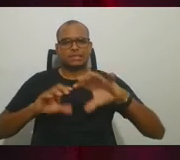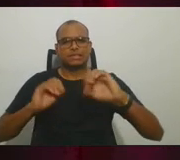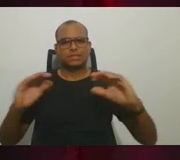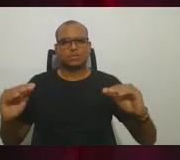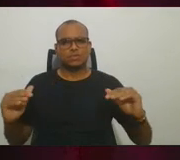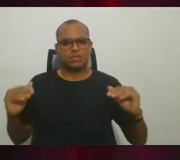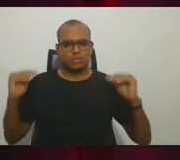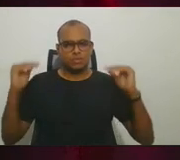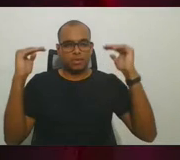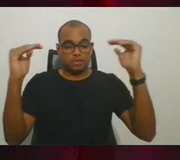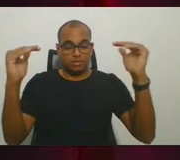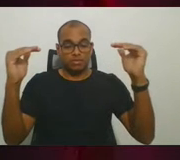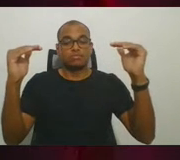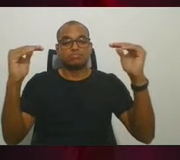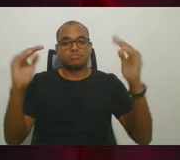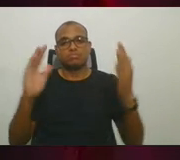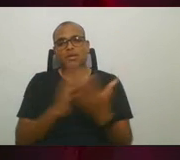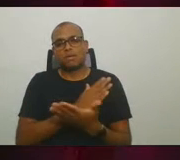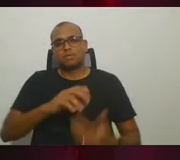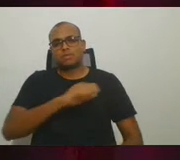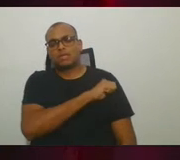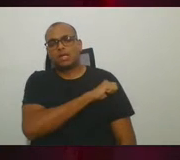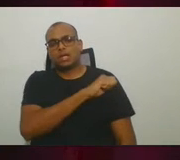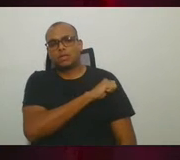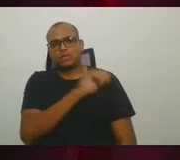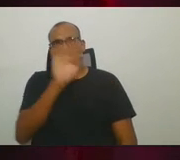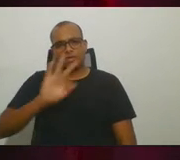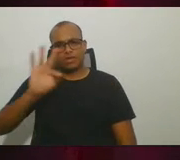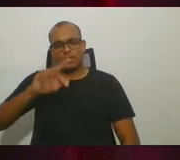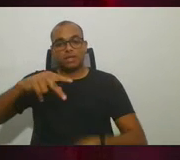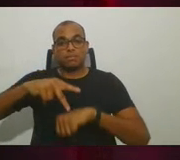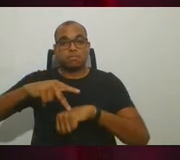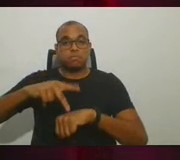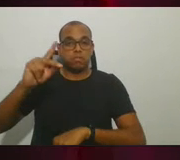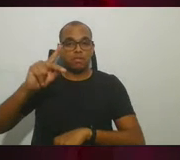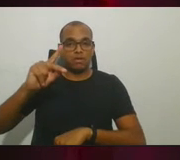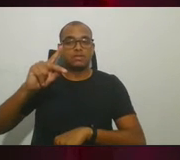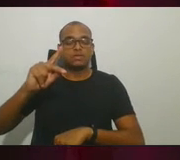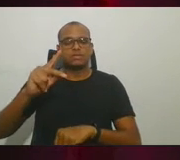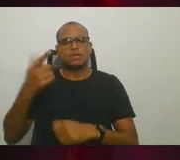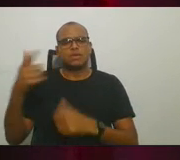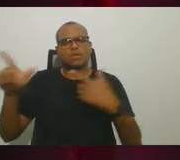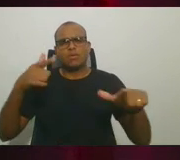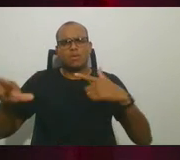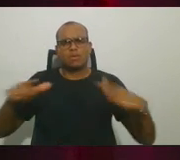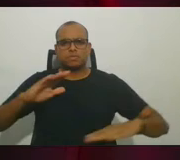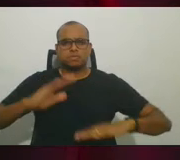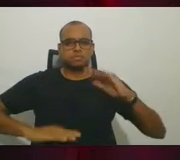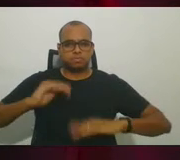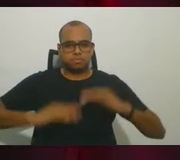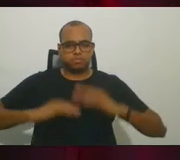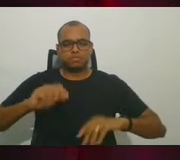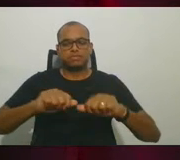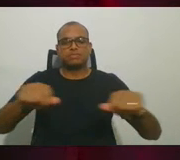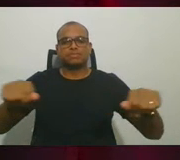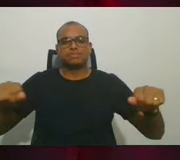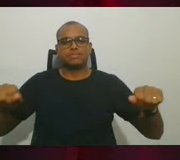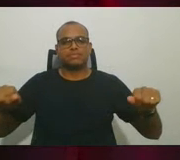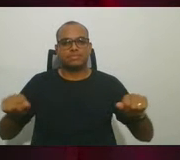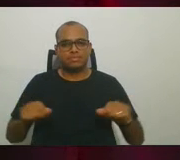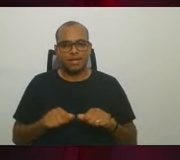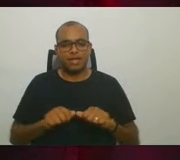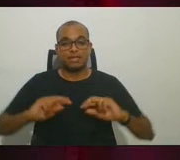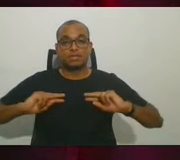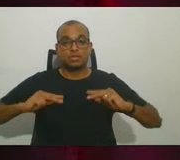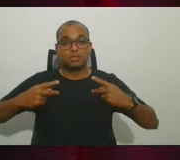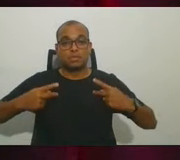superior, estudantes de graduação e pós-graduação e demais profissionais nas áreas de